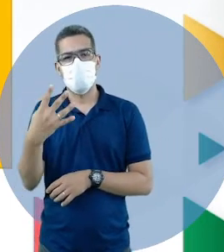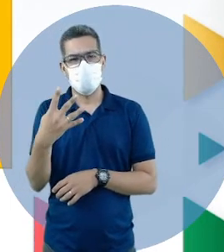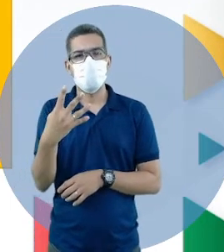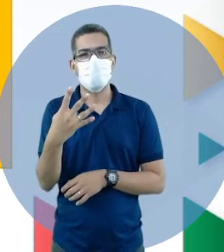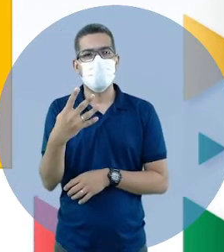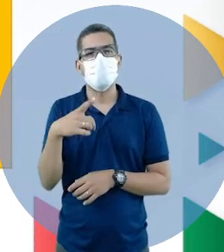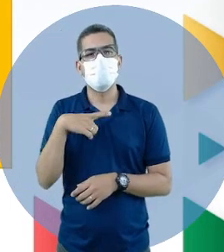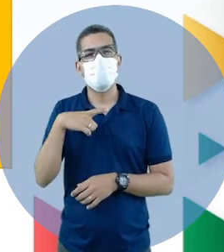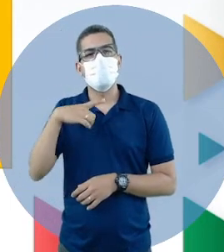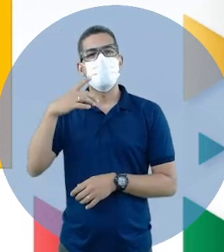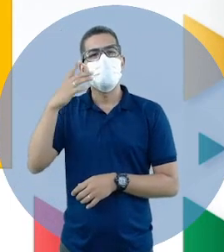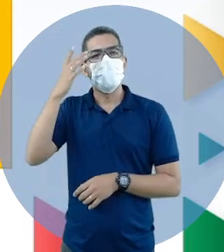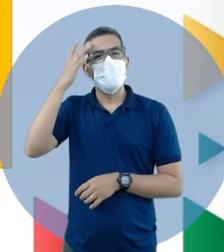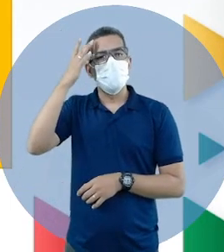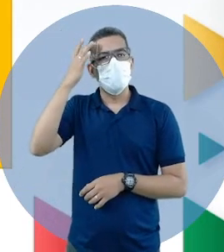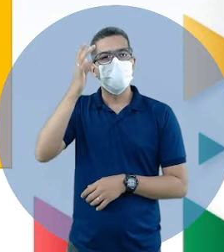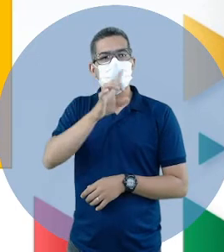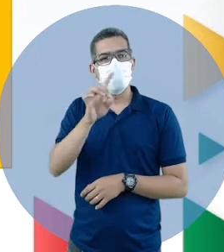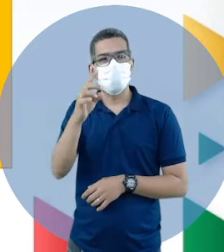certo? No horário de Brasília foram